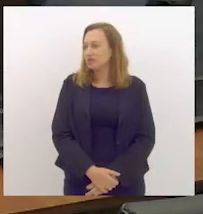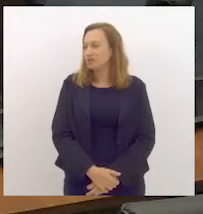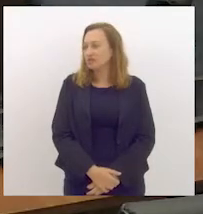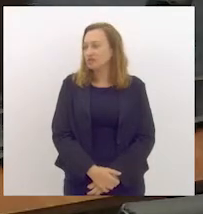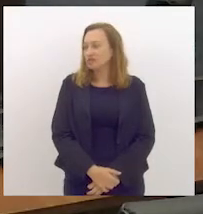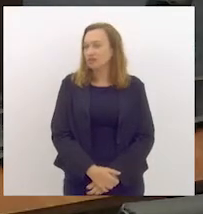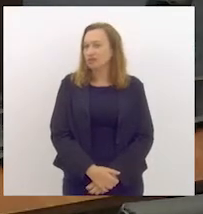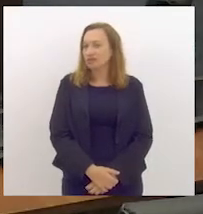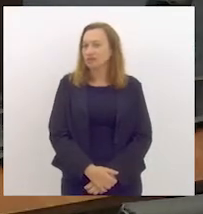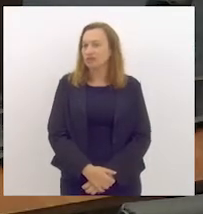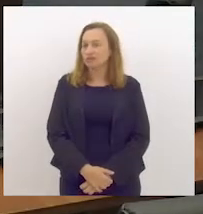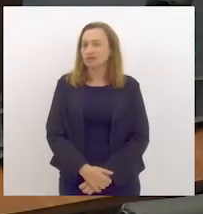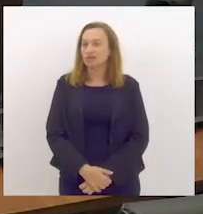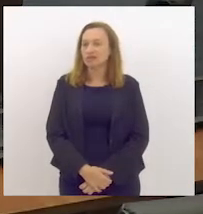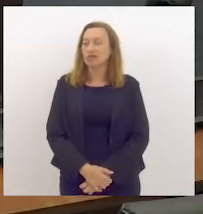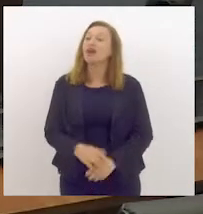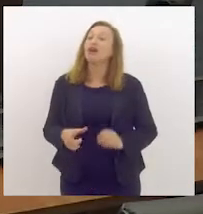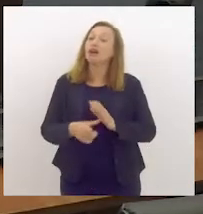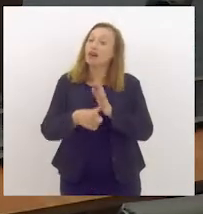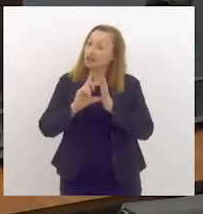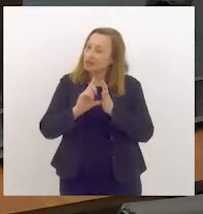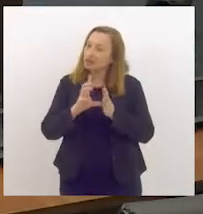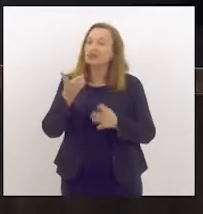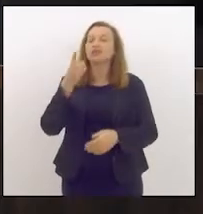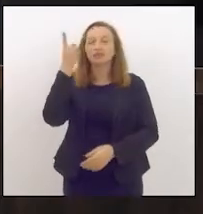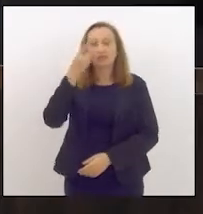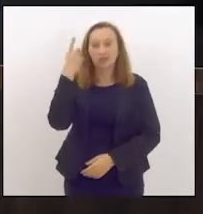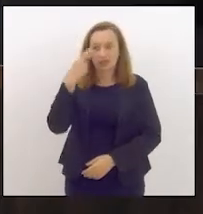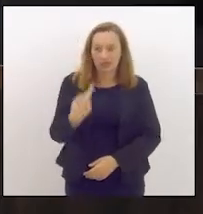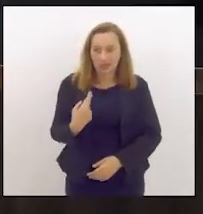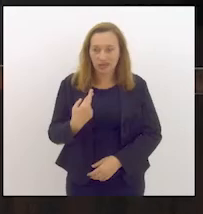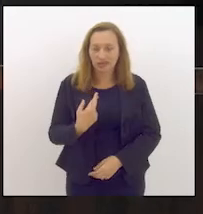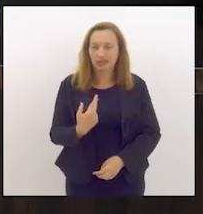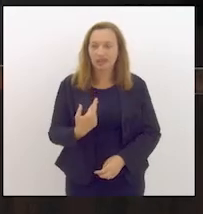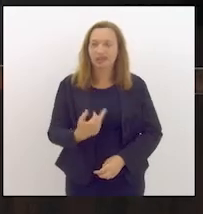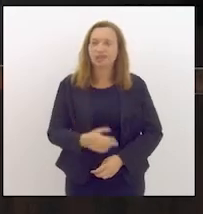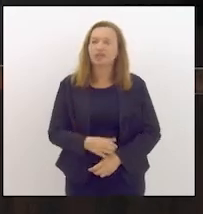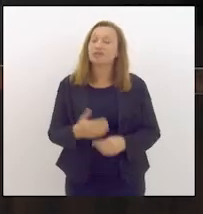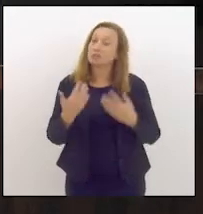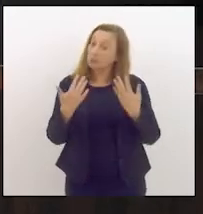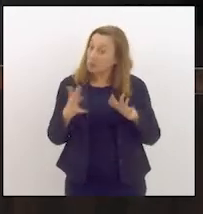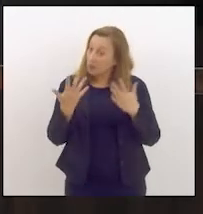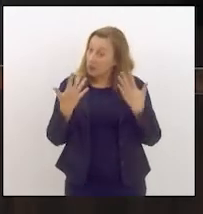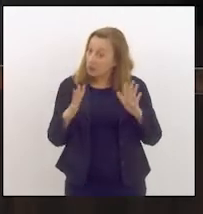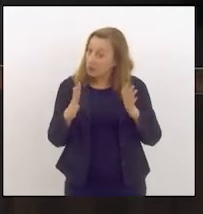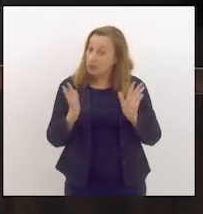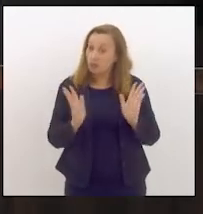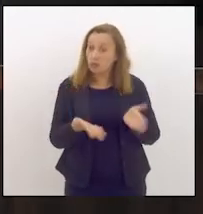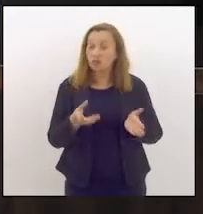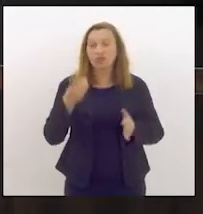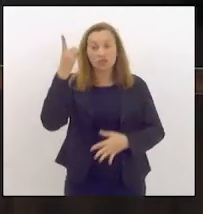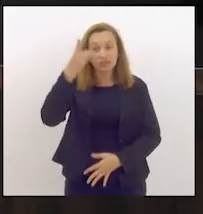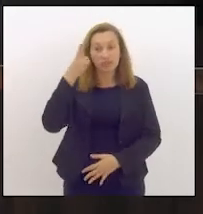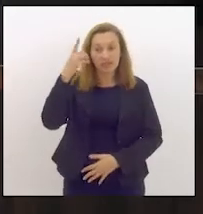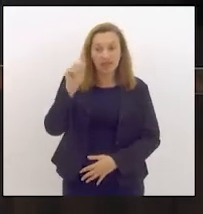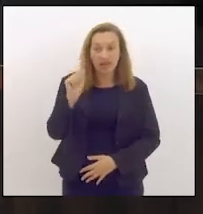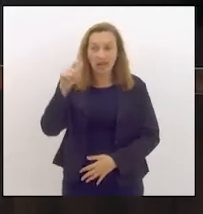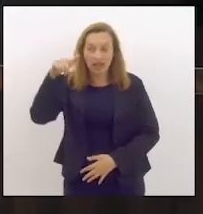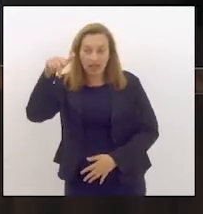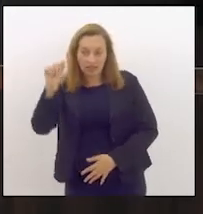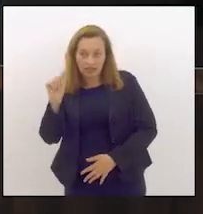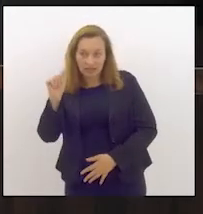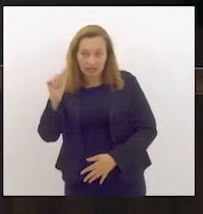a fonte por aí Deputado a Renata tá de parabéns hoje é deputado Alana Passos